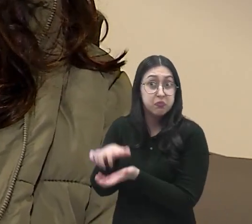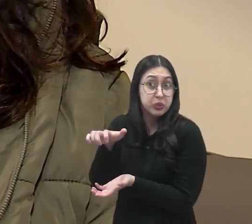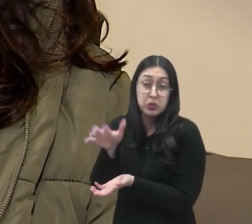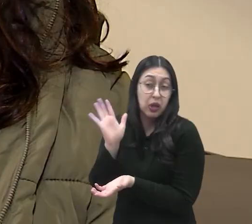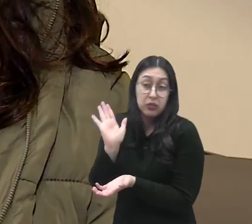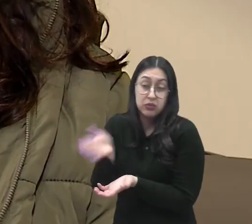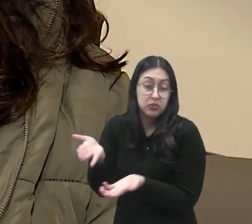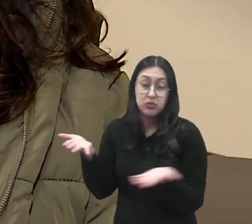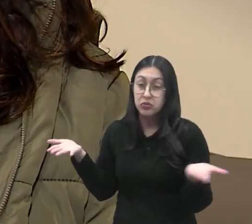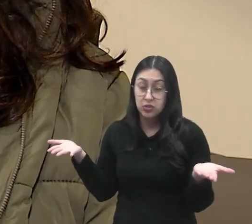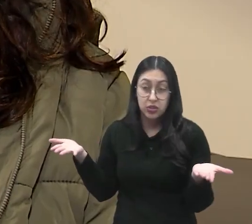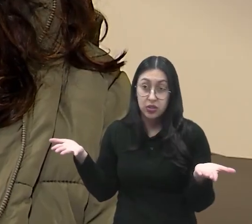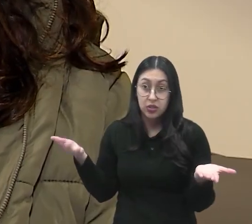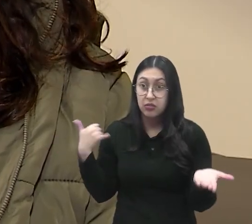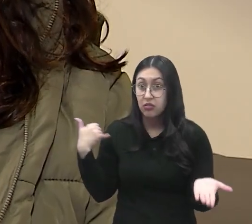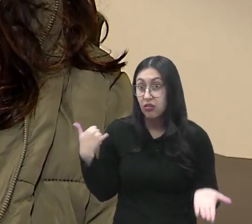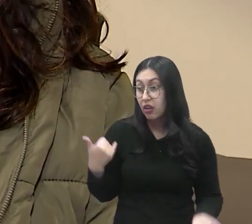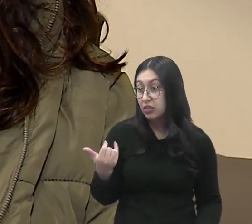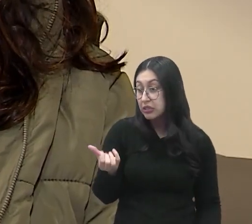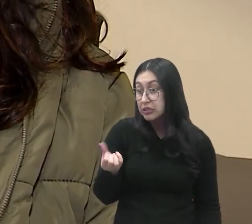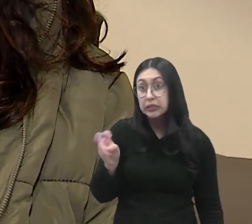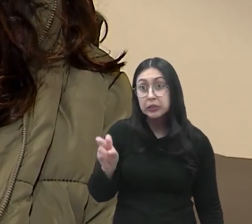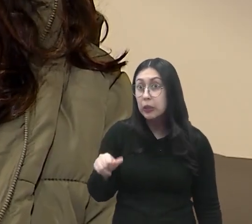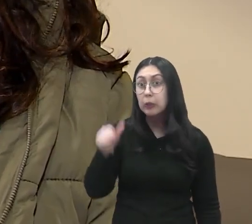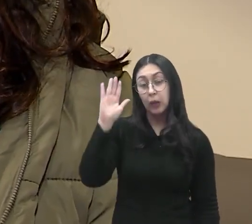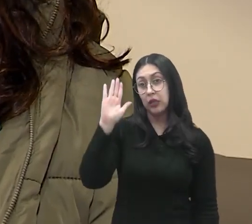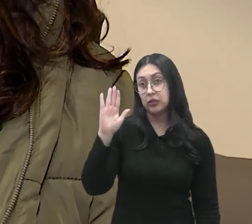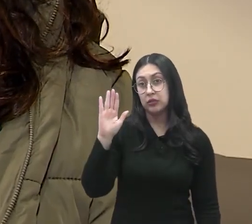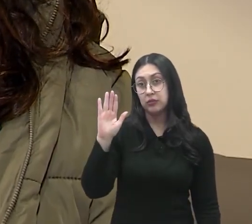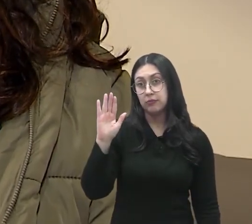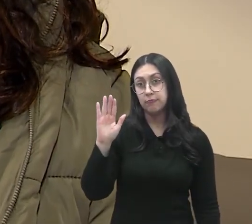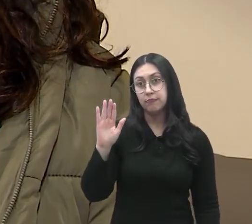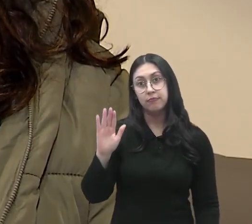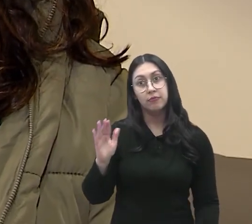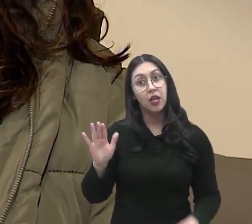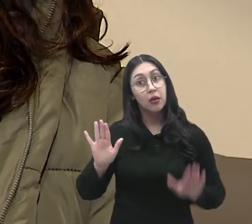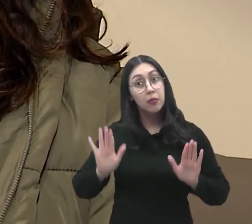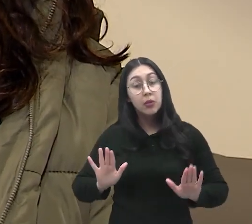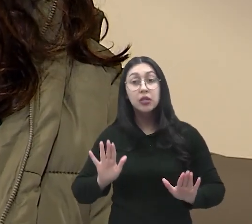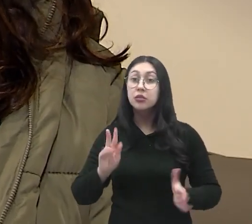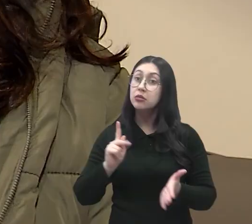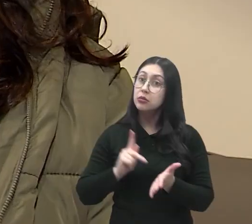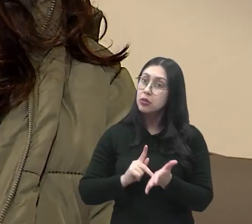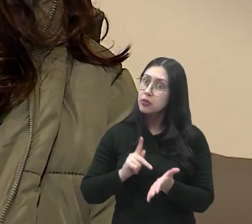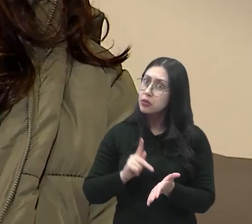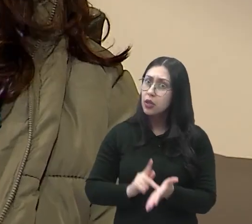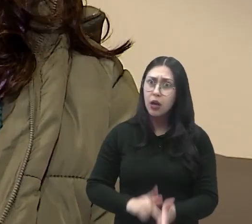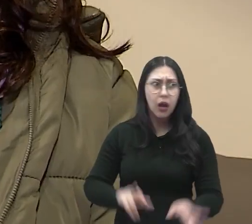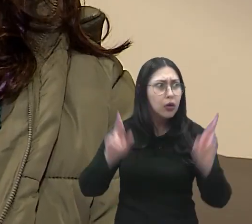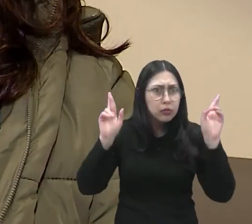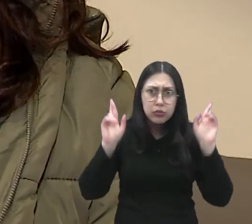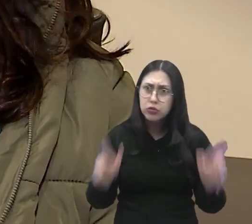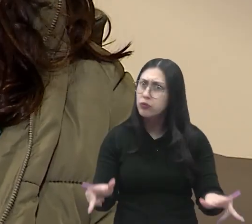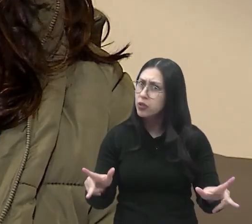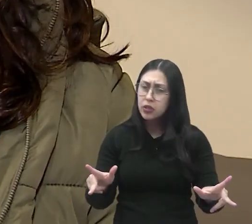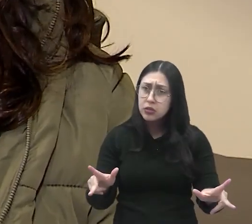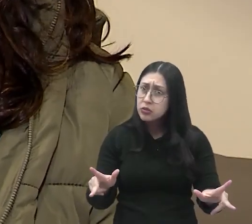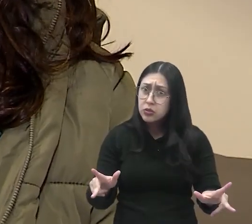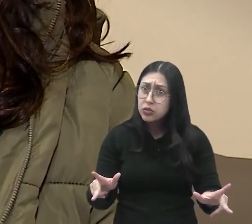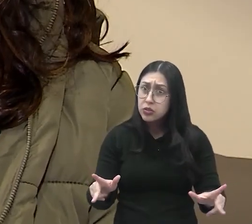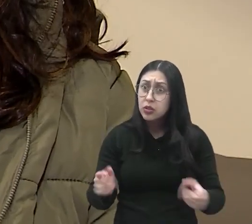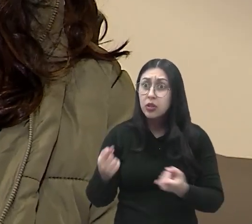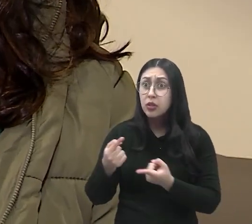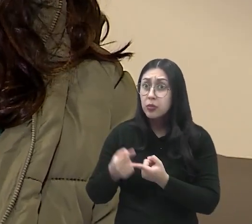delas terem mais 60, 65, mais de 70 anos. E enquanto, na verdade, deveria ser exatamente o